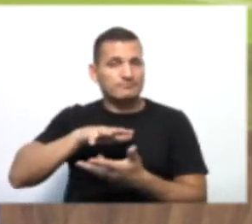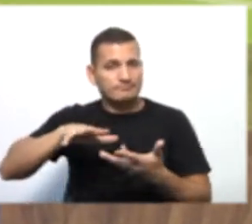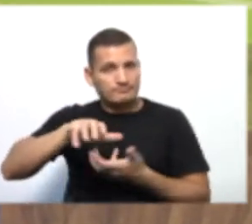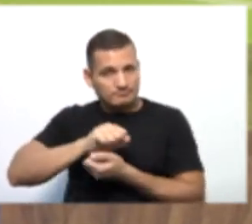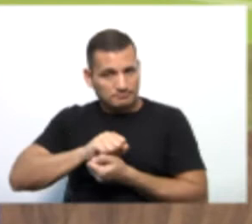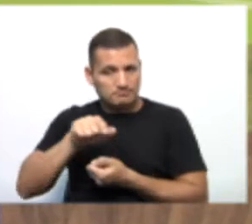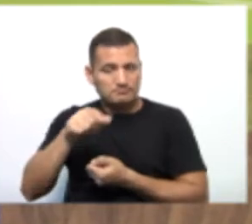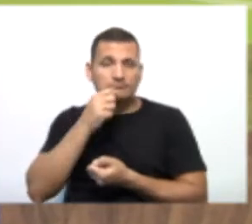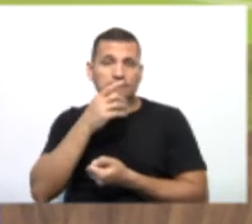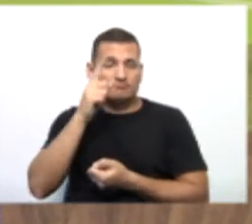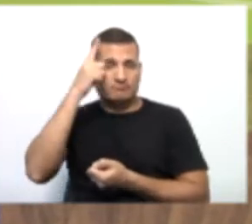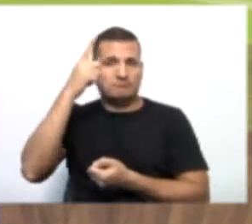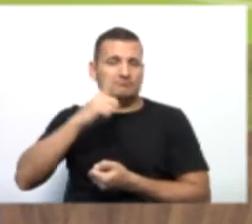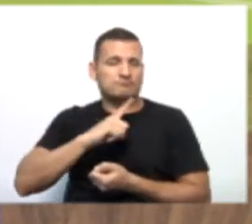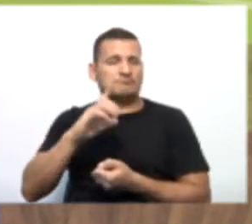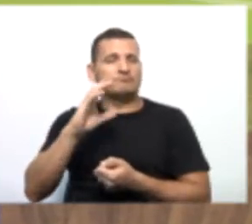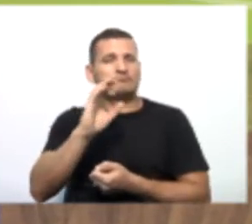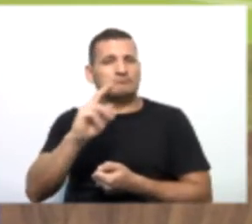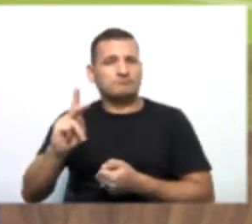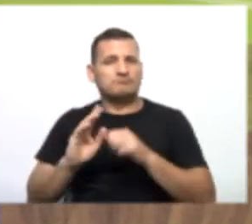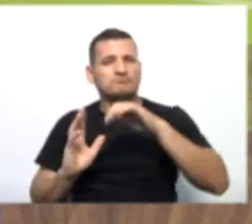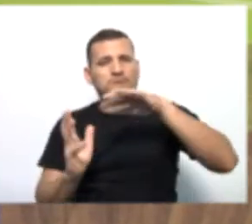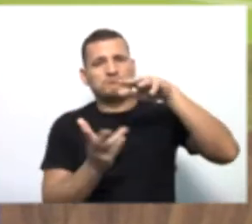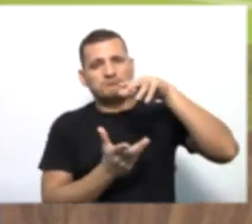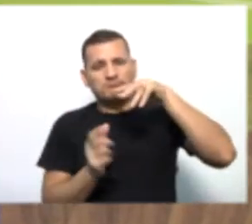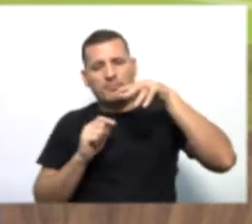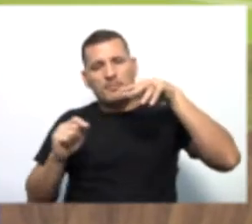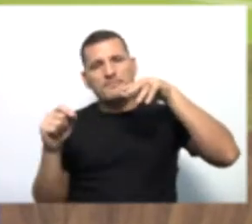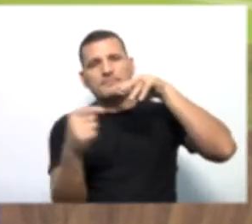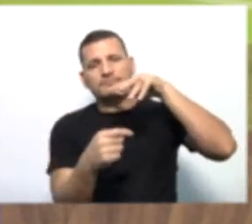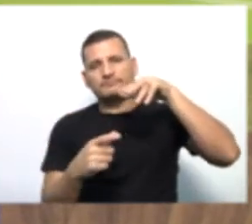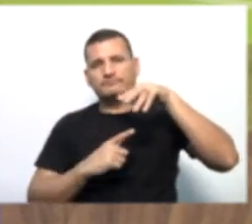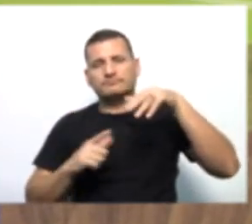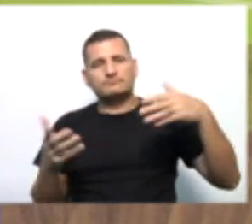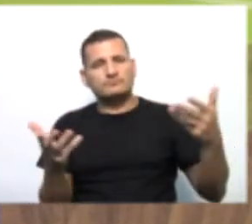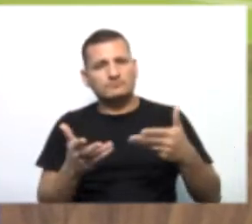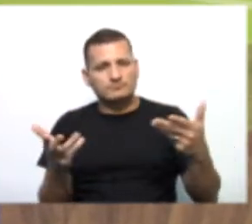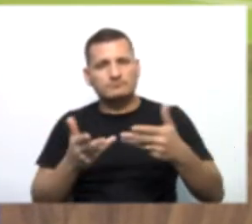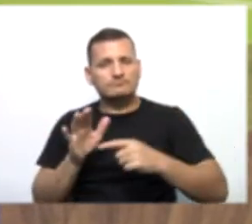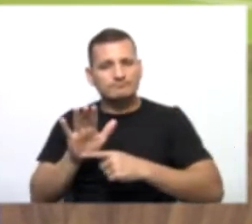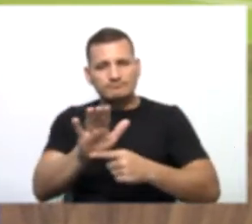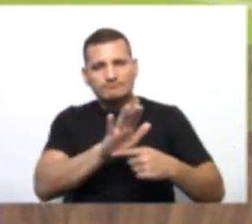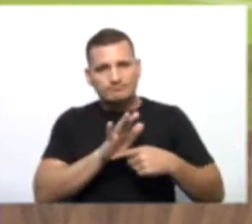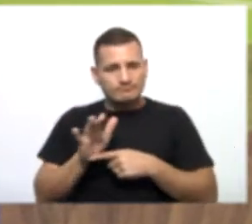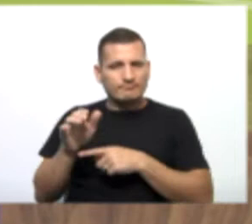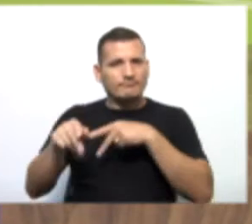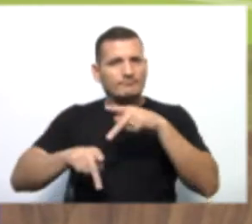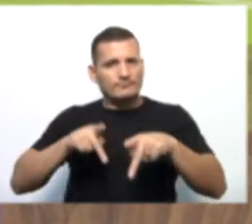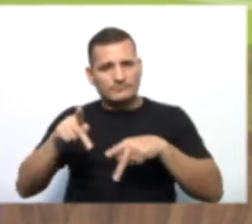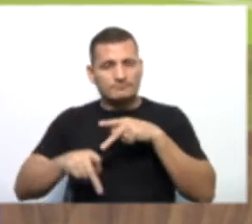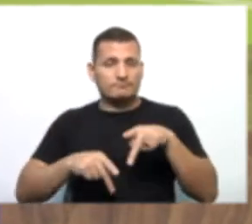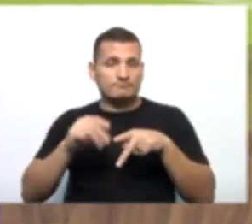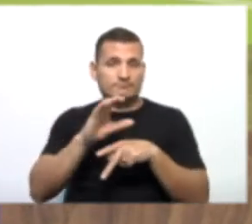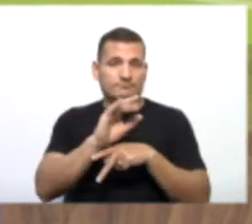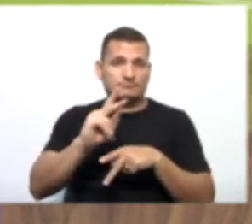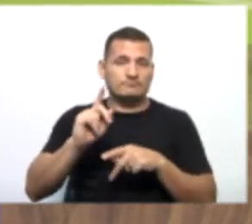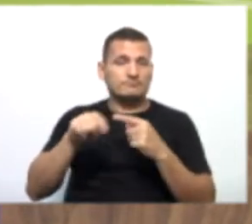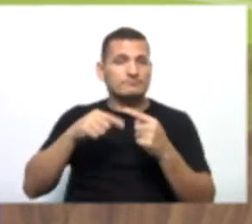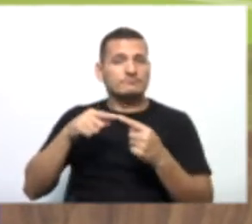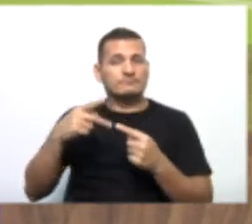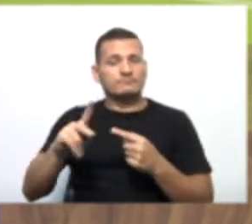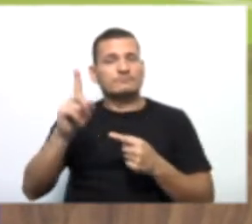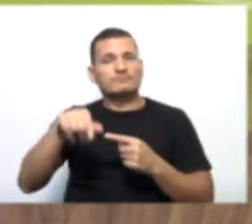Existem cooperativas no mundo inteiro que elas hoje, além de ajudar a população, porque a cooperativa, o objetivo maior é